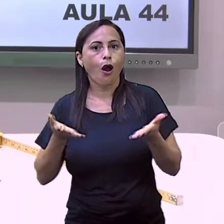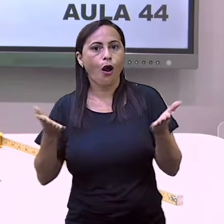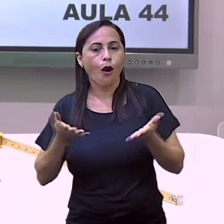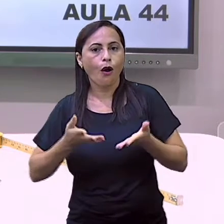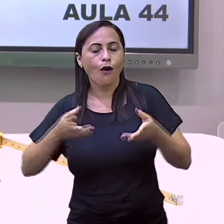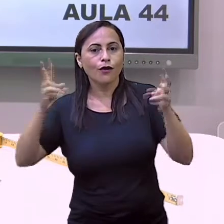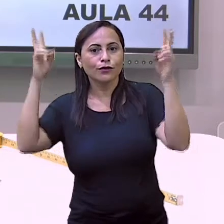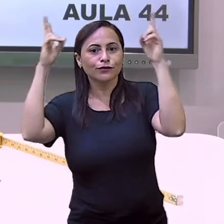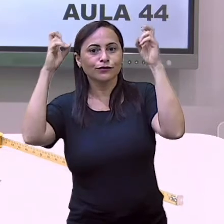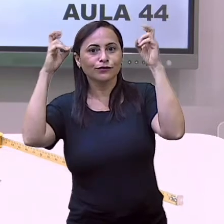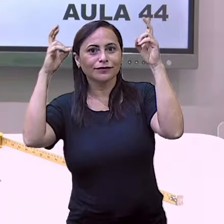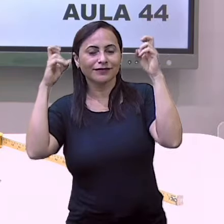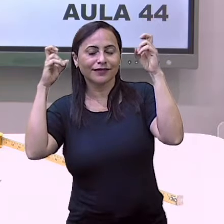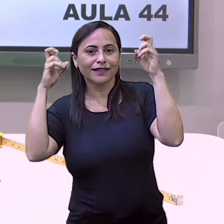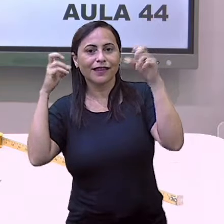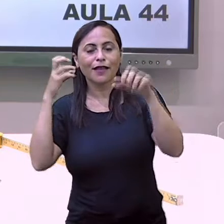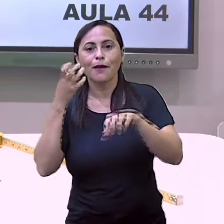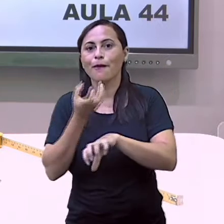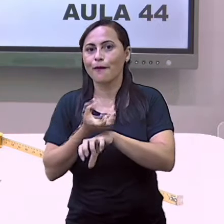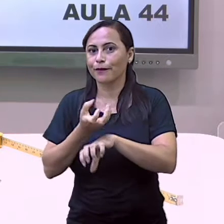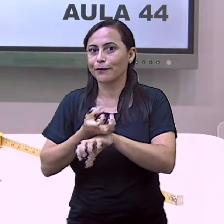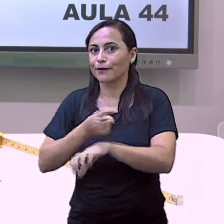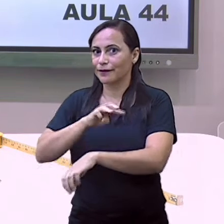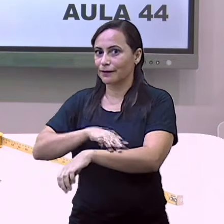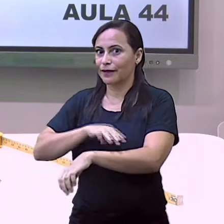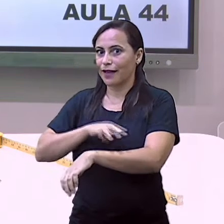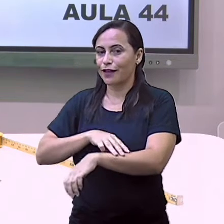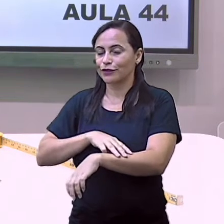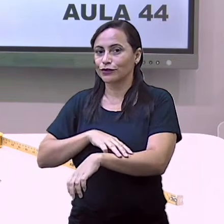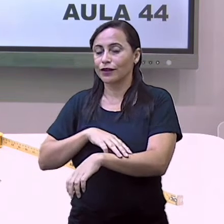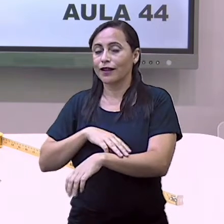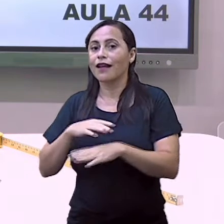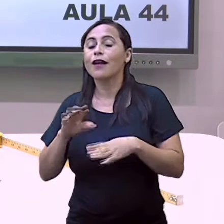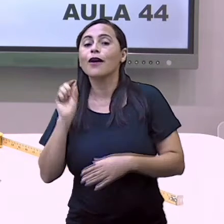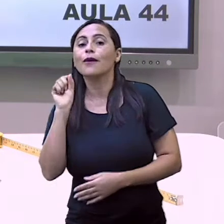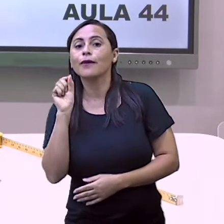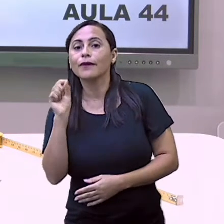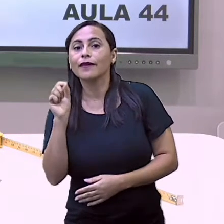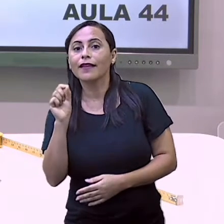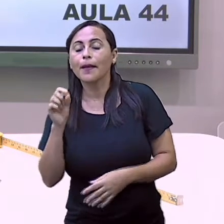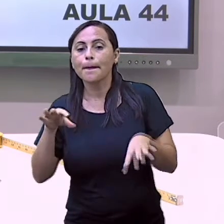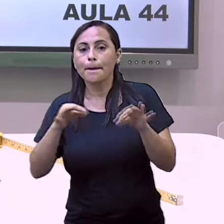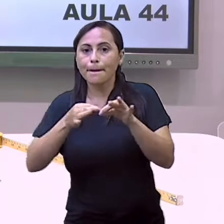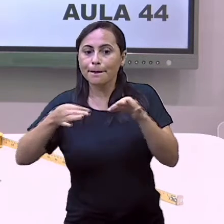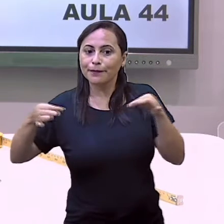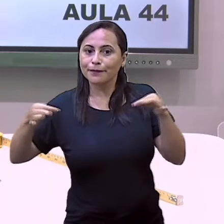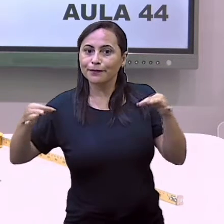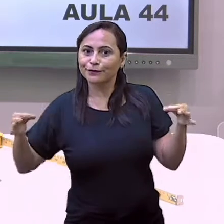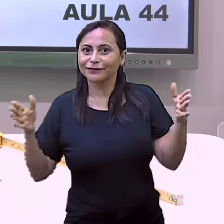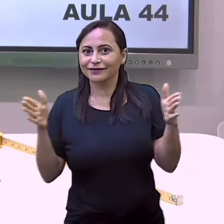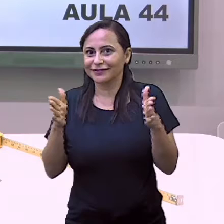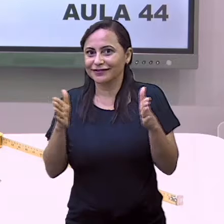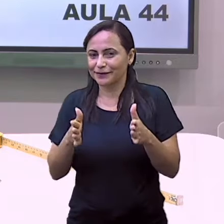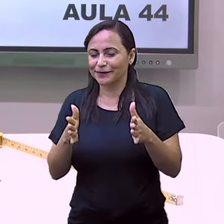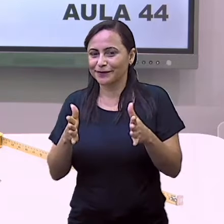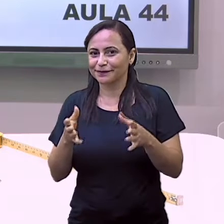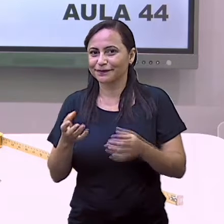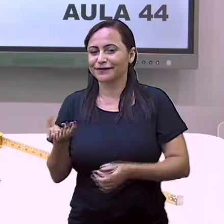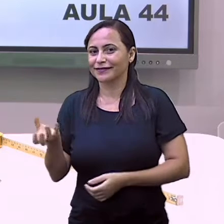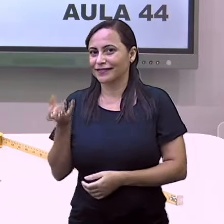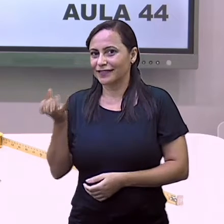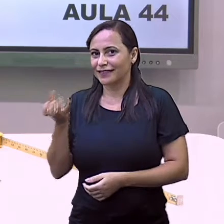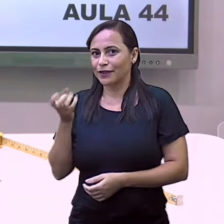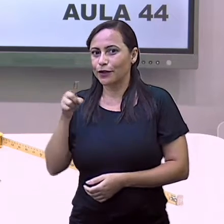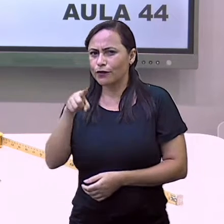componente curricular de matemática. Nós vamos falar sobre medidas de comprimento e eu gostaria